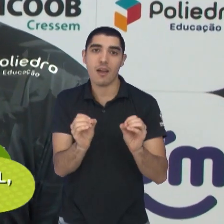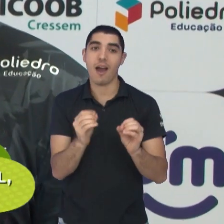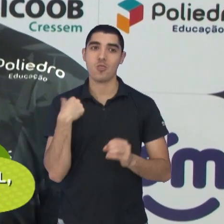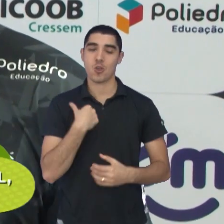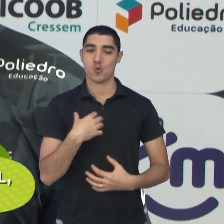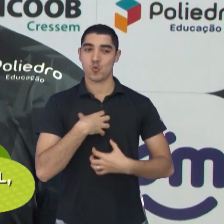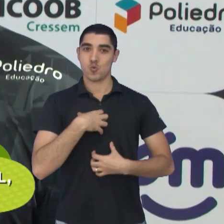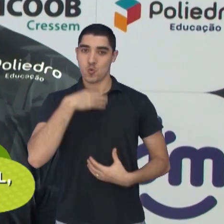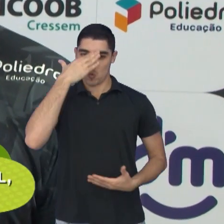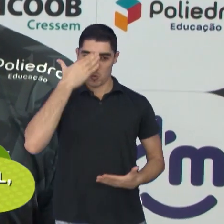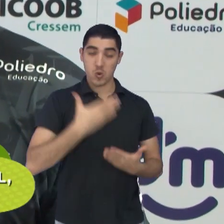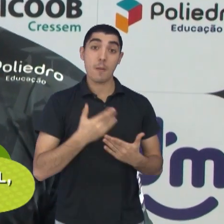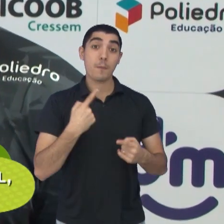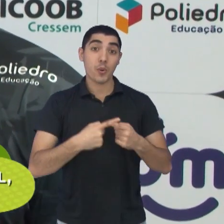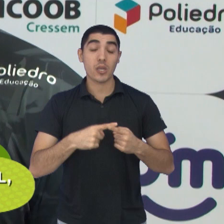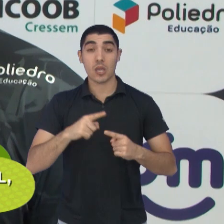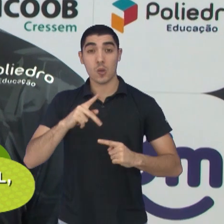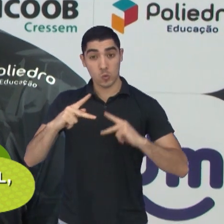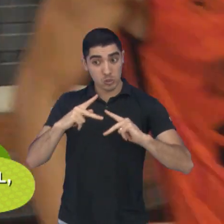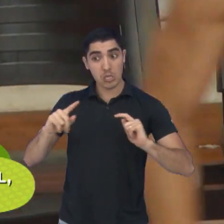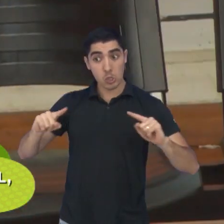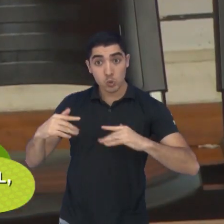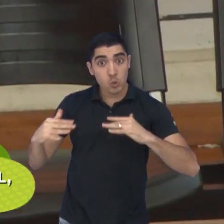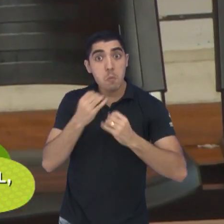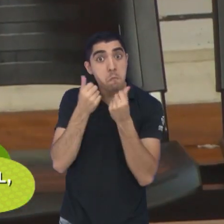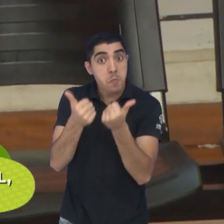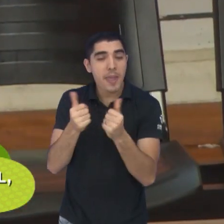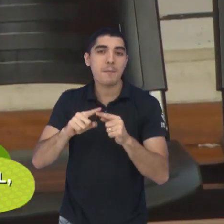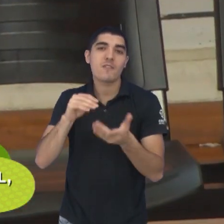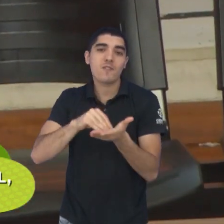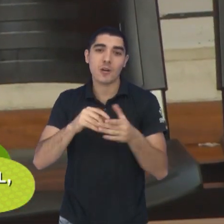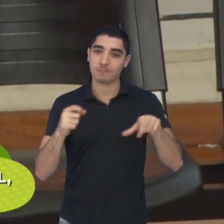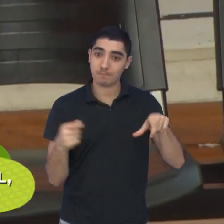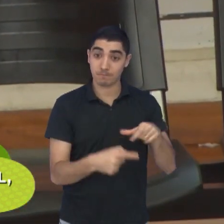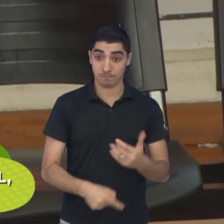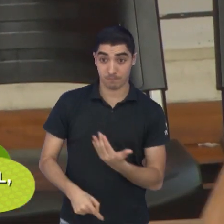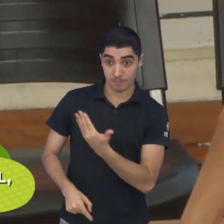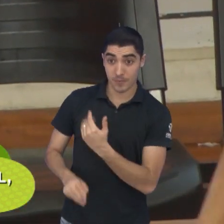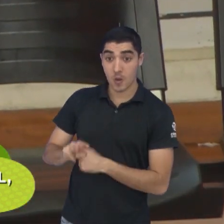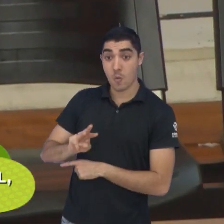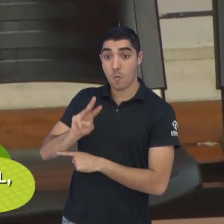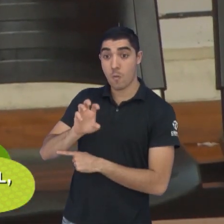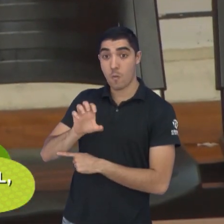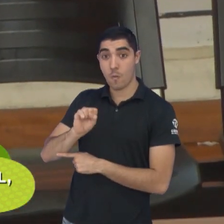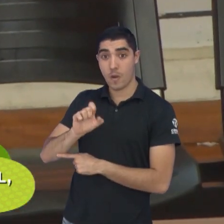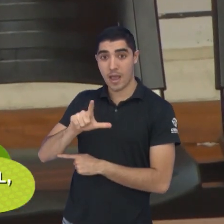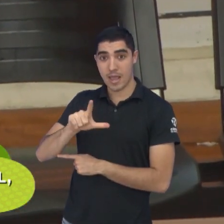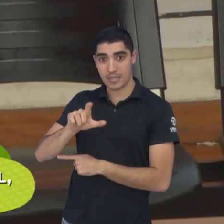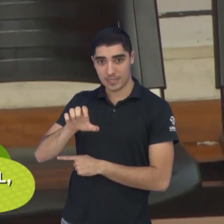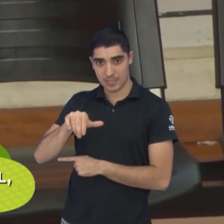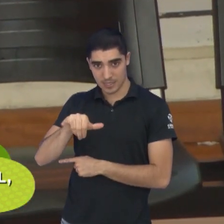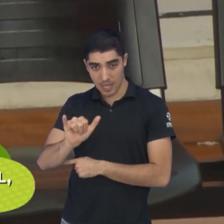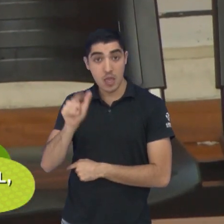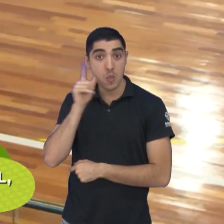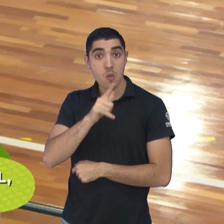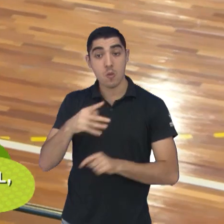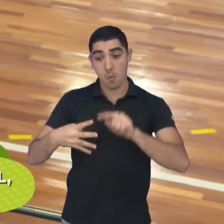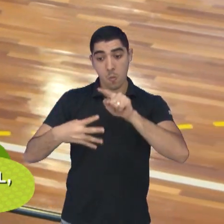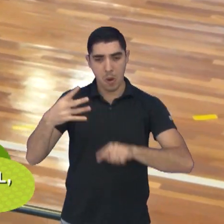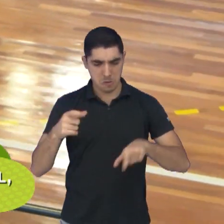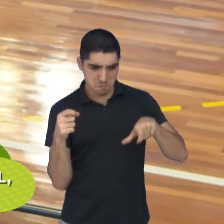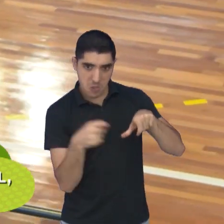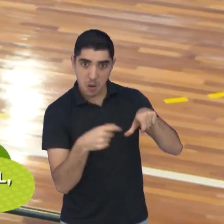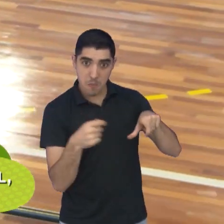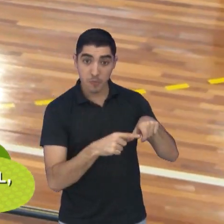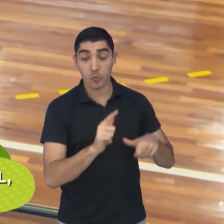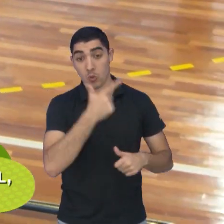A gente vem fazendo bons jogos, mas a gente precisa ganhar um jogo desse. O fixo Wesley é artilheiro da equipe na competição com 4 gols. O